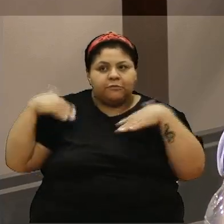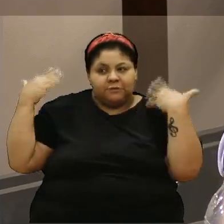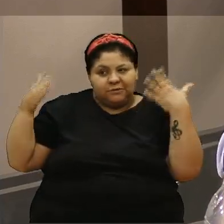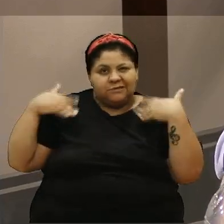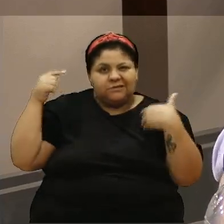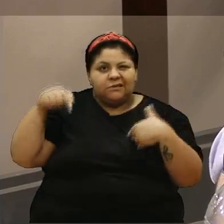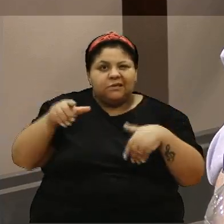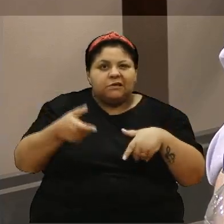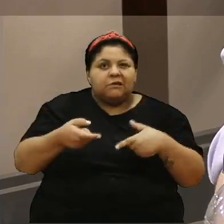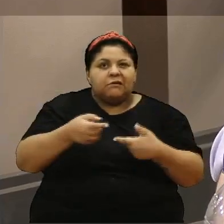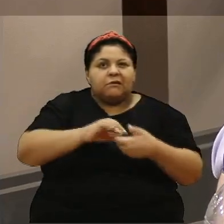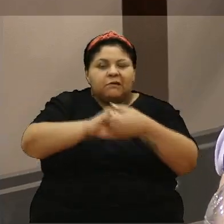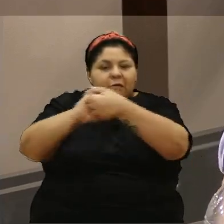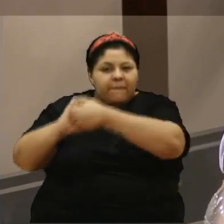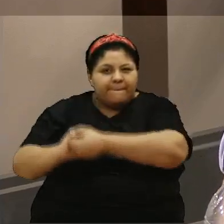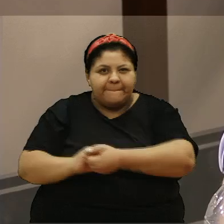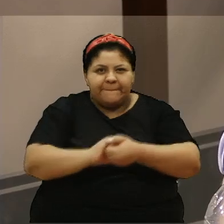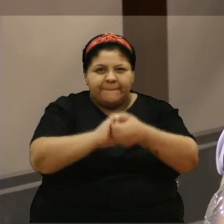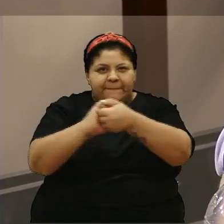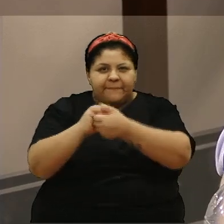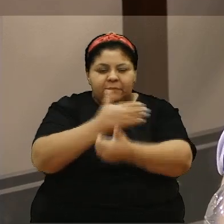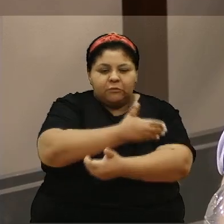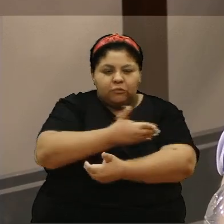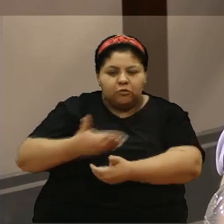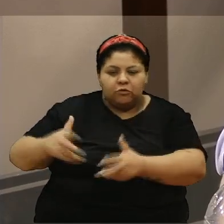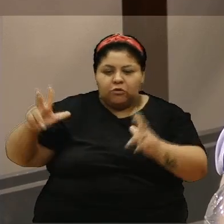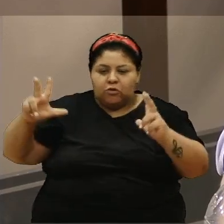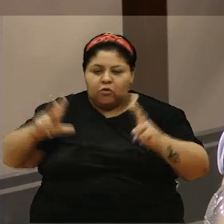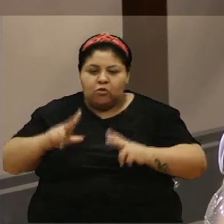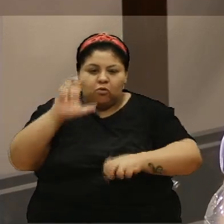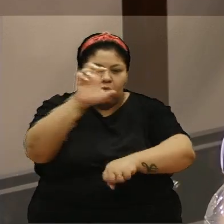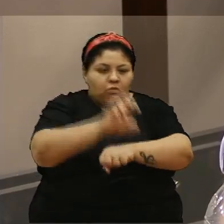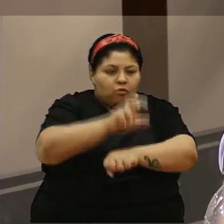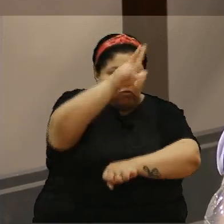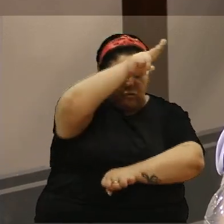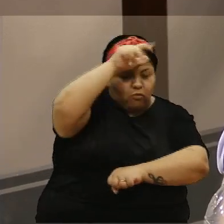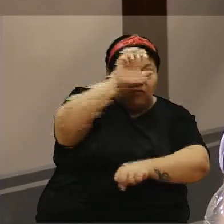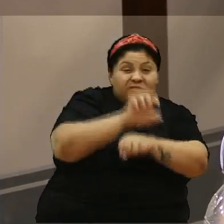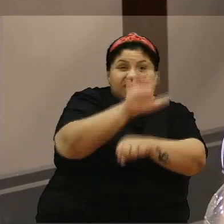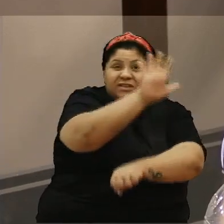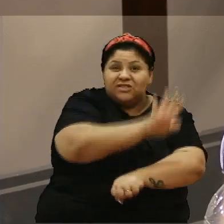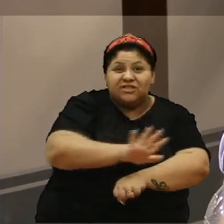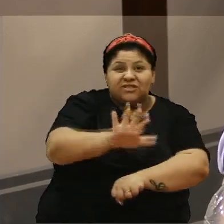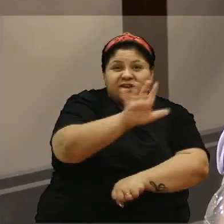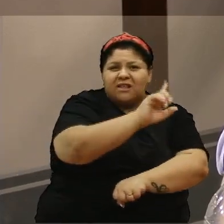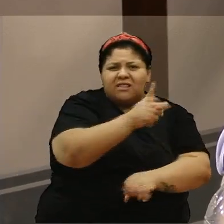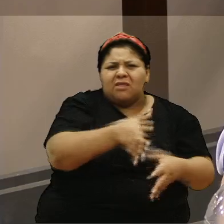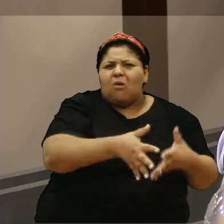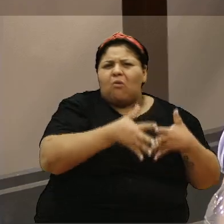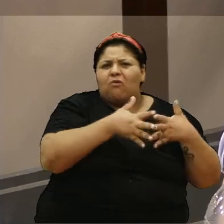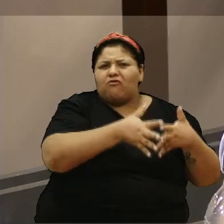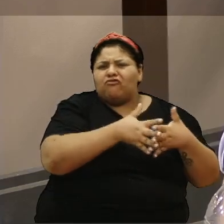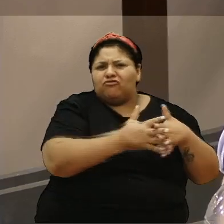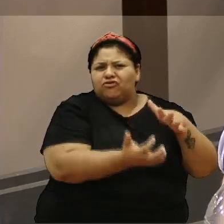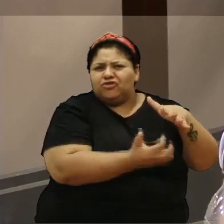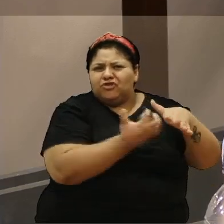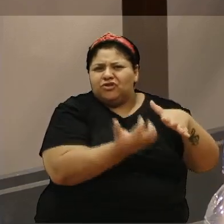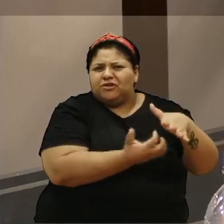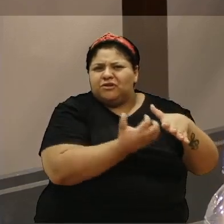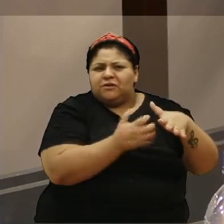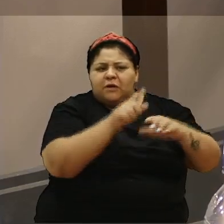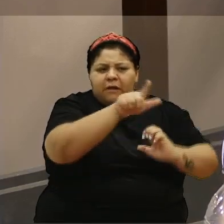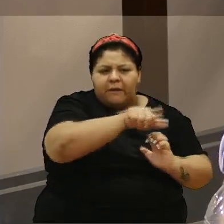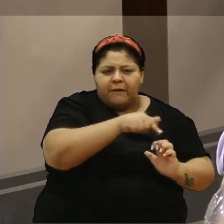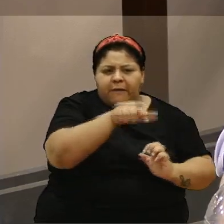né, parcerias público-privadas, o Estado, a Prefeitura, né, o Estado como um todo, eu digo, não atrapalhando o empresário ou as pessoas que vão investir,